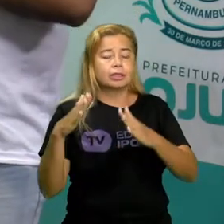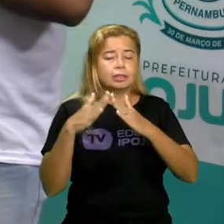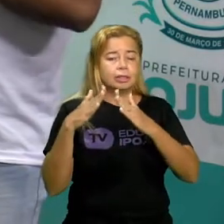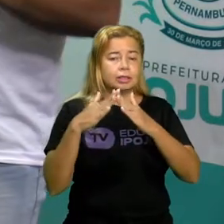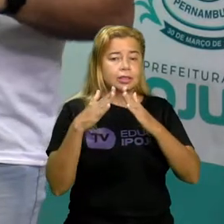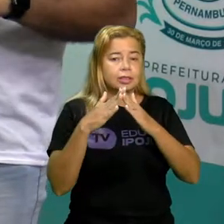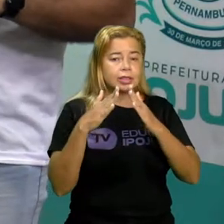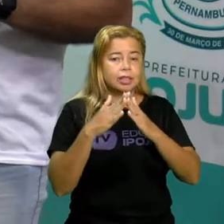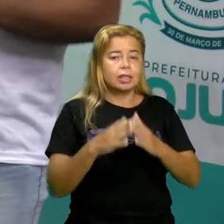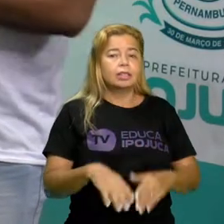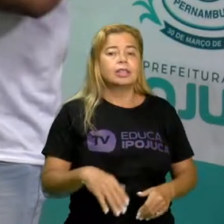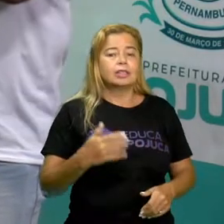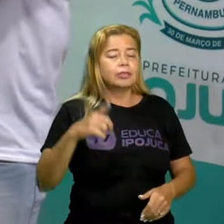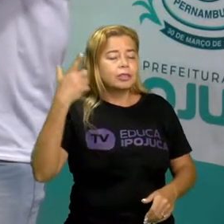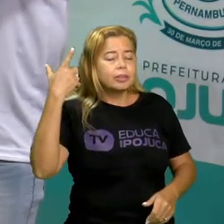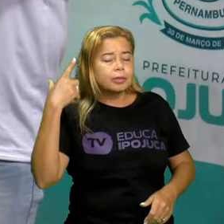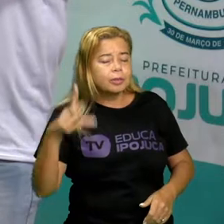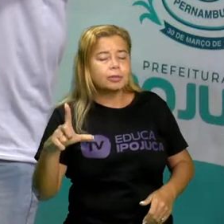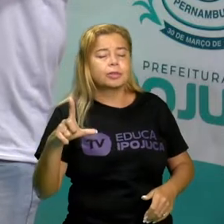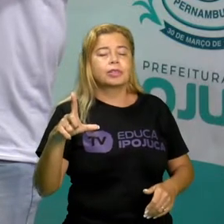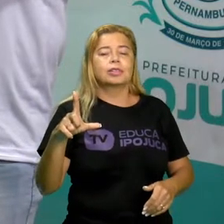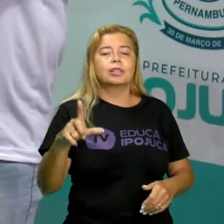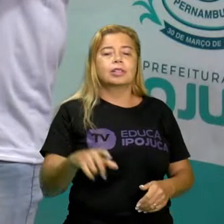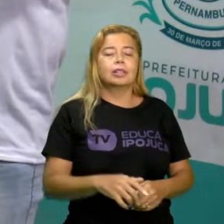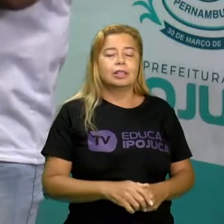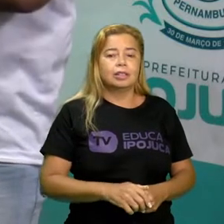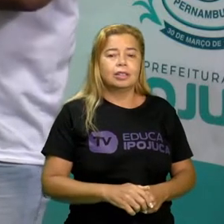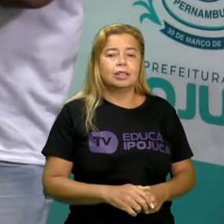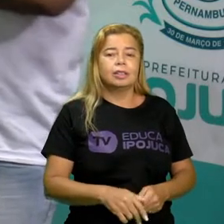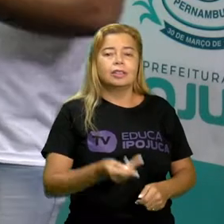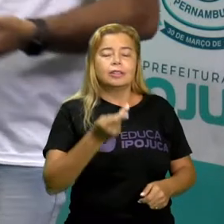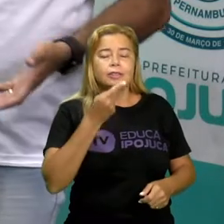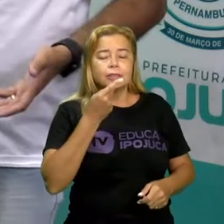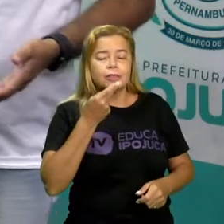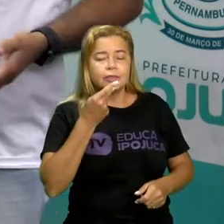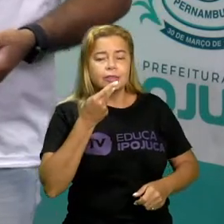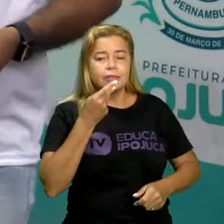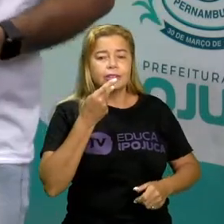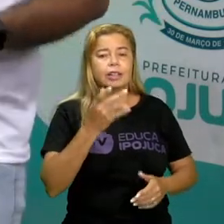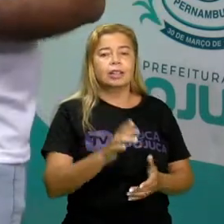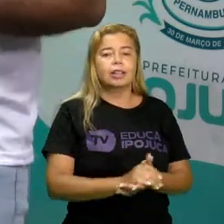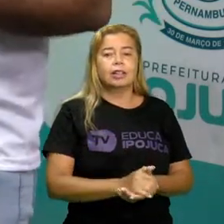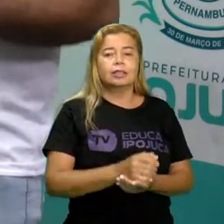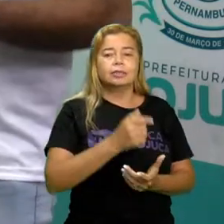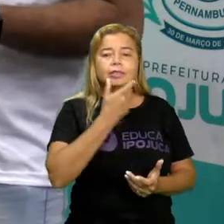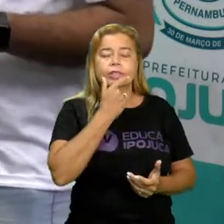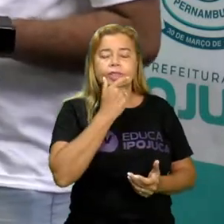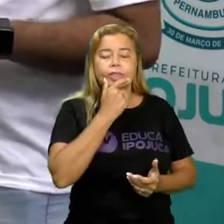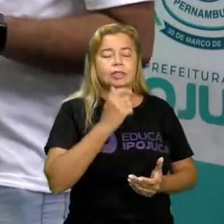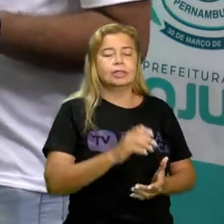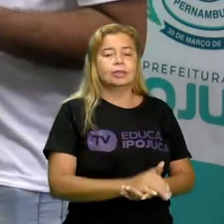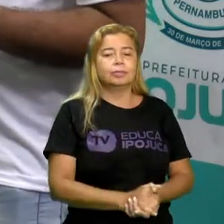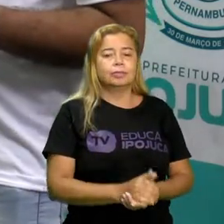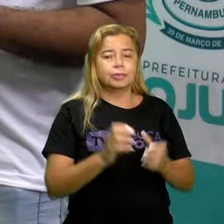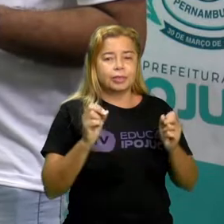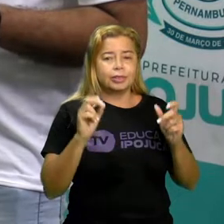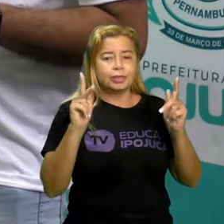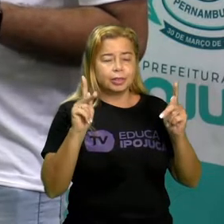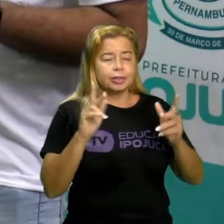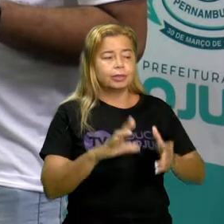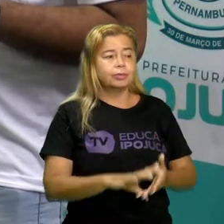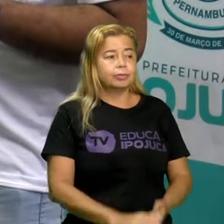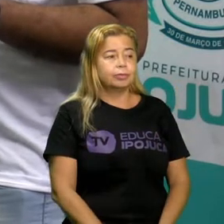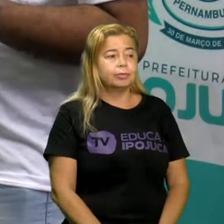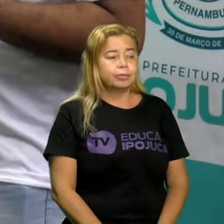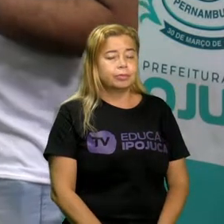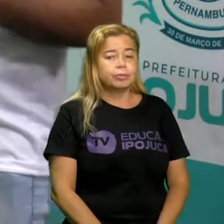conseguir dominar esse praticamente trava-línguas que nós temos da língua inglesa. Tá bom?